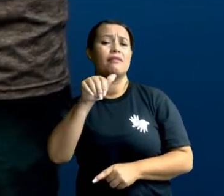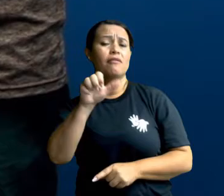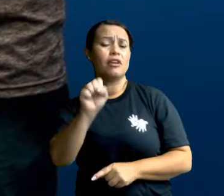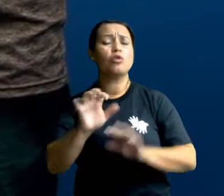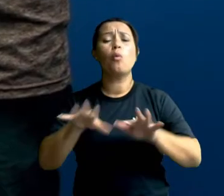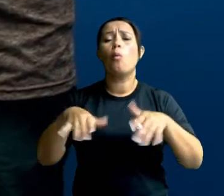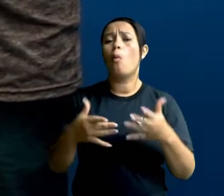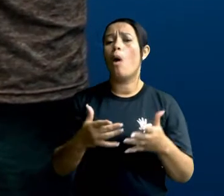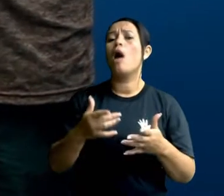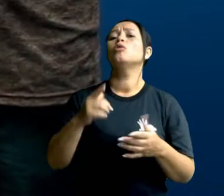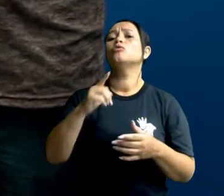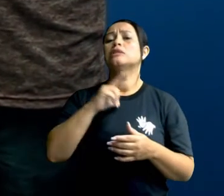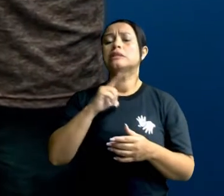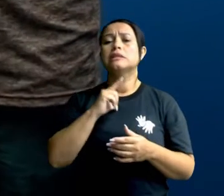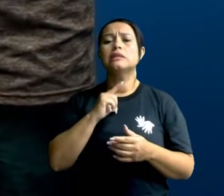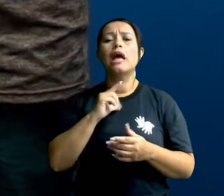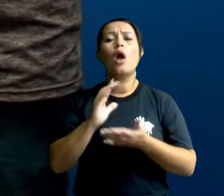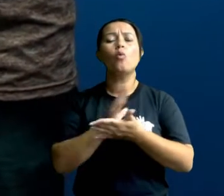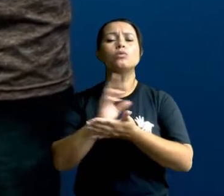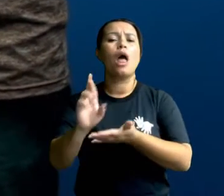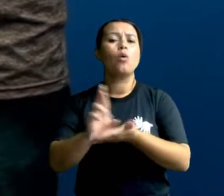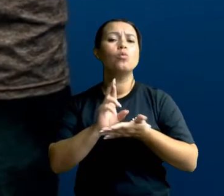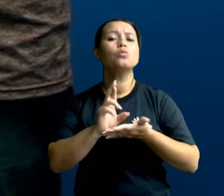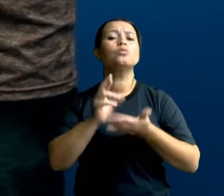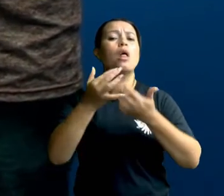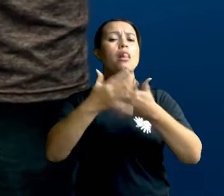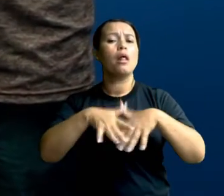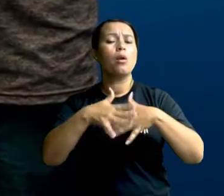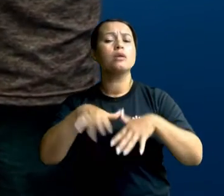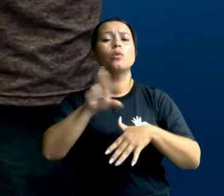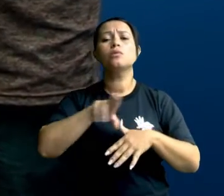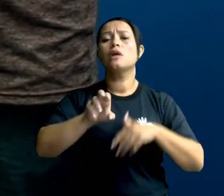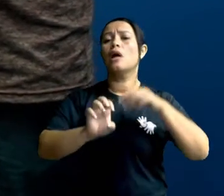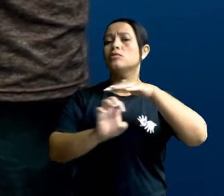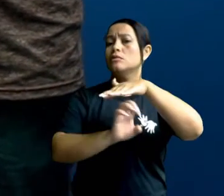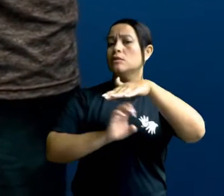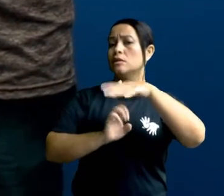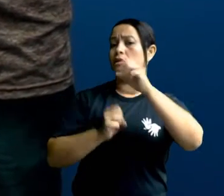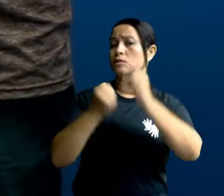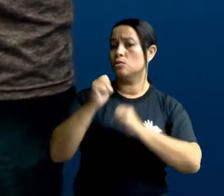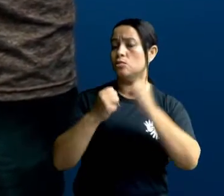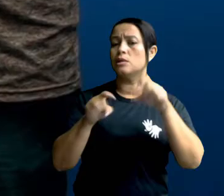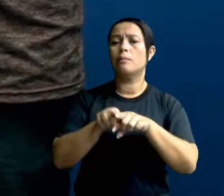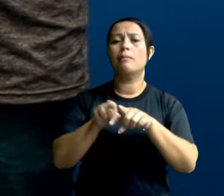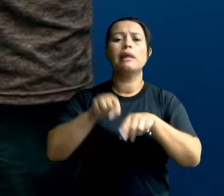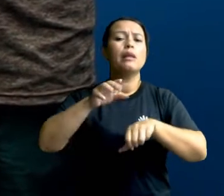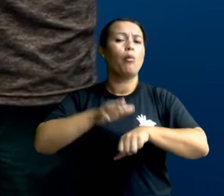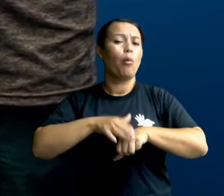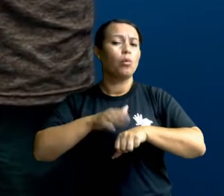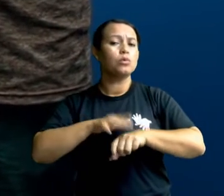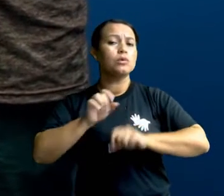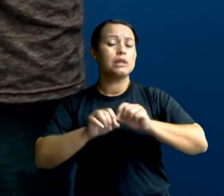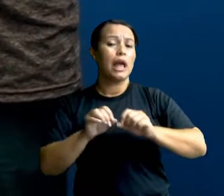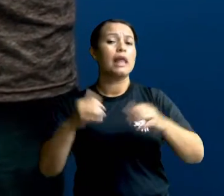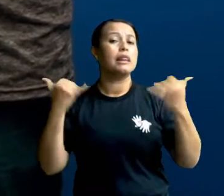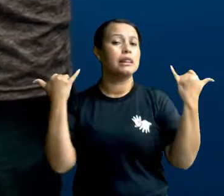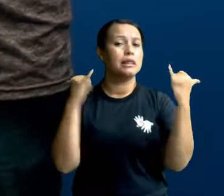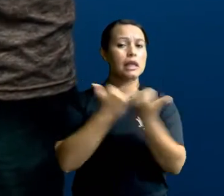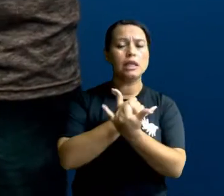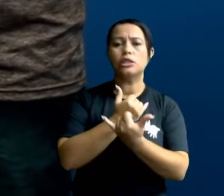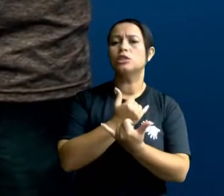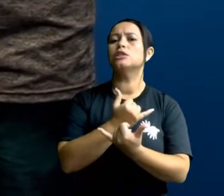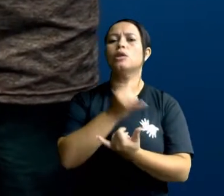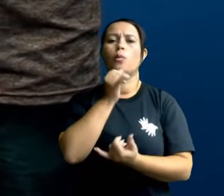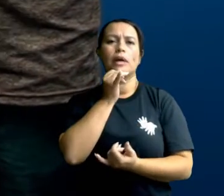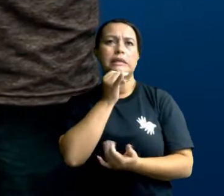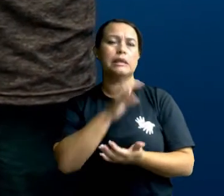extrativas são essas? Aquelas que retiram recursos naturais que são usados na indústria e na produção de